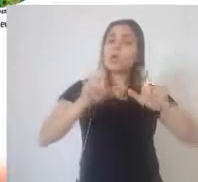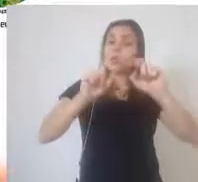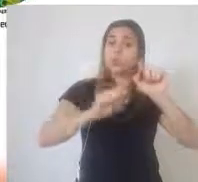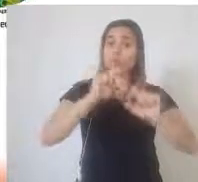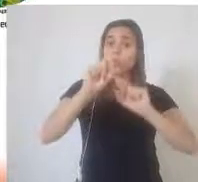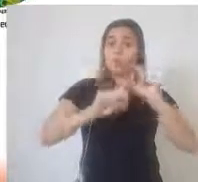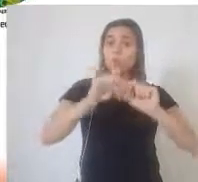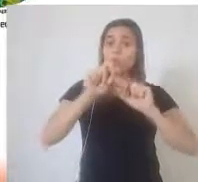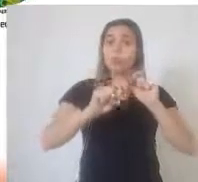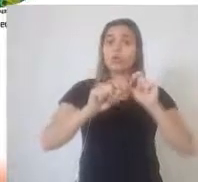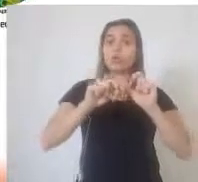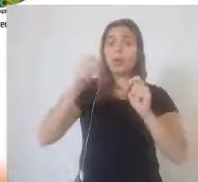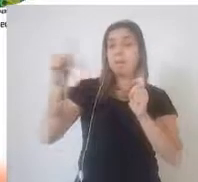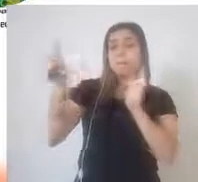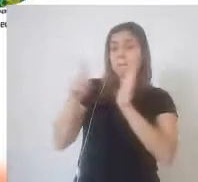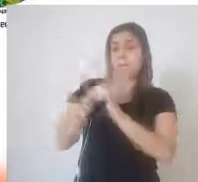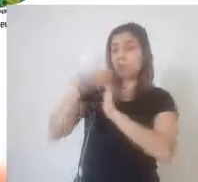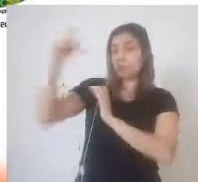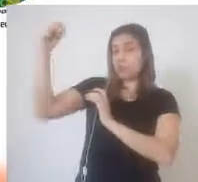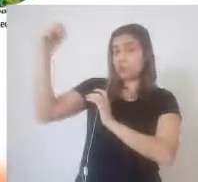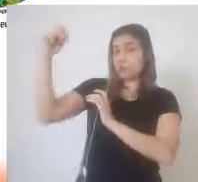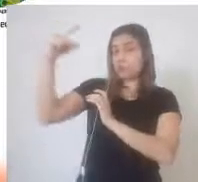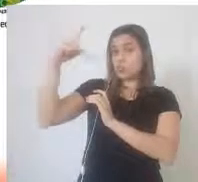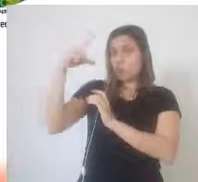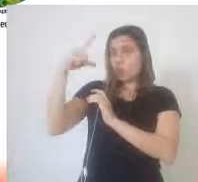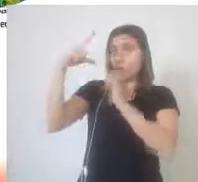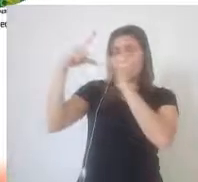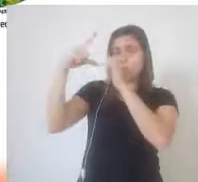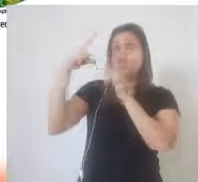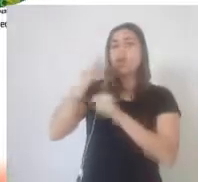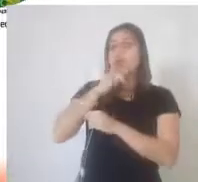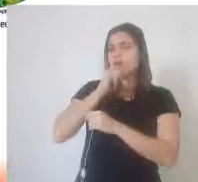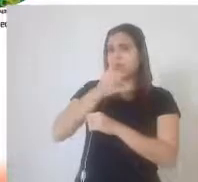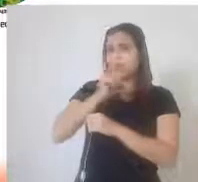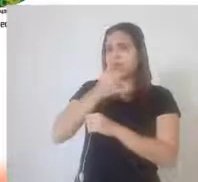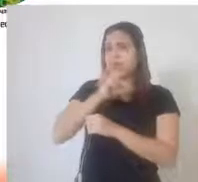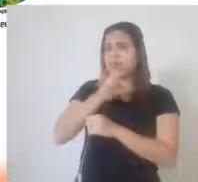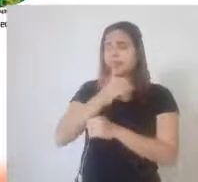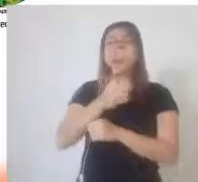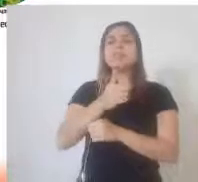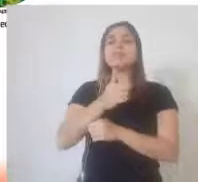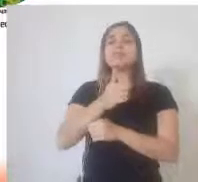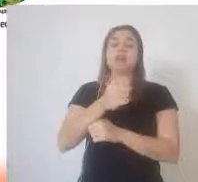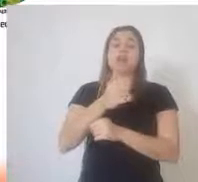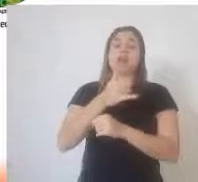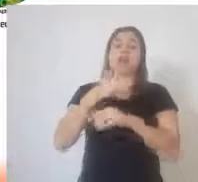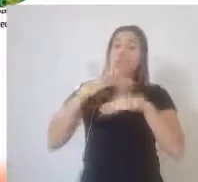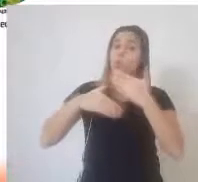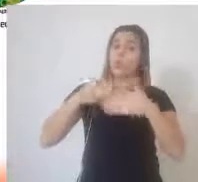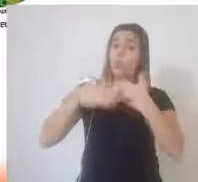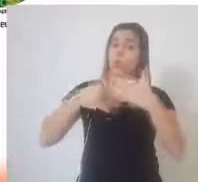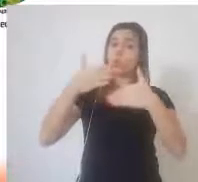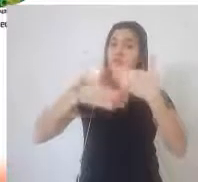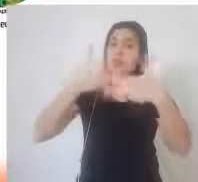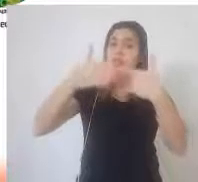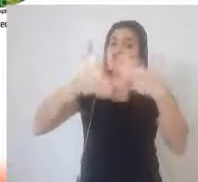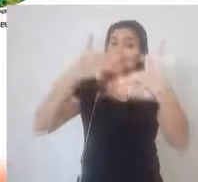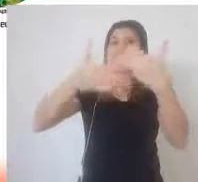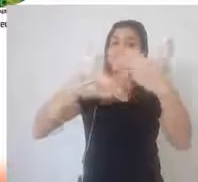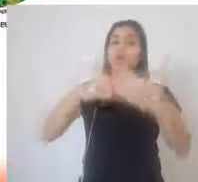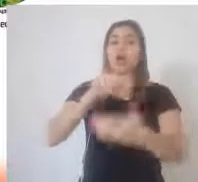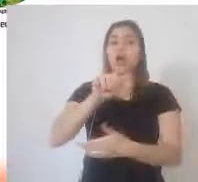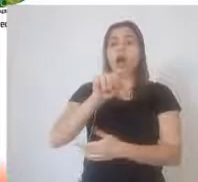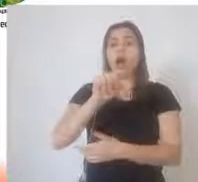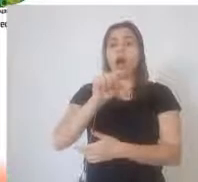nesses ambientes vem a partir da fonte luminosa do Sol. É claro, isso quando a gente está se referindo ao processo